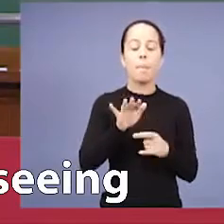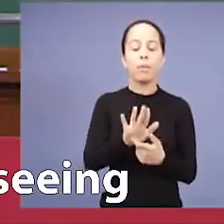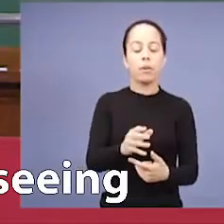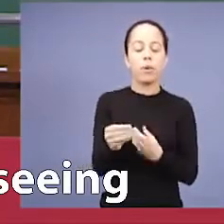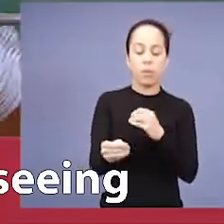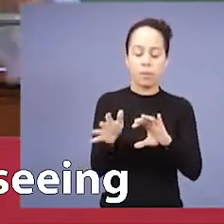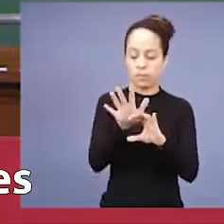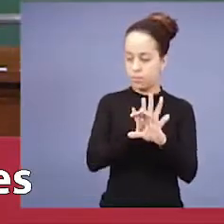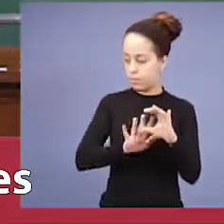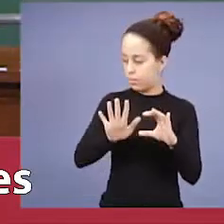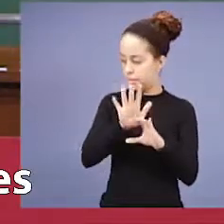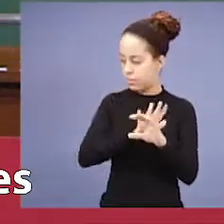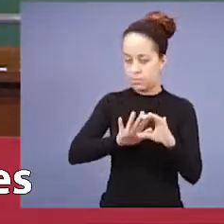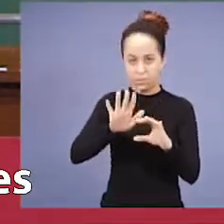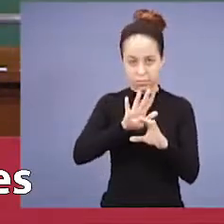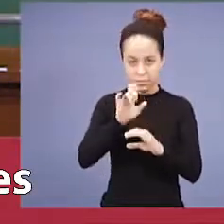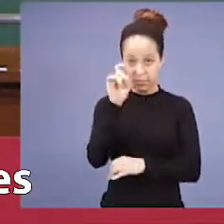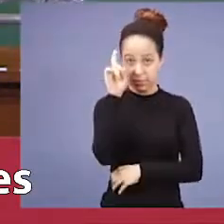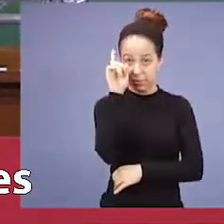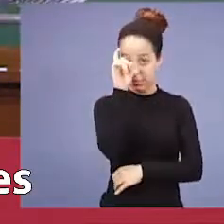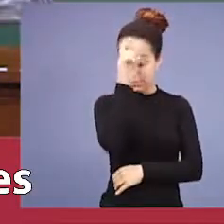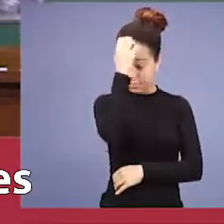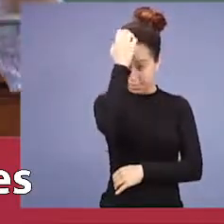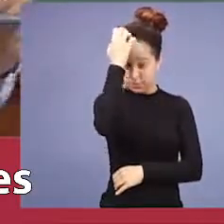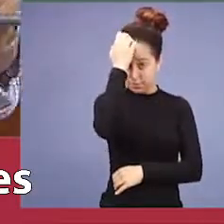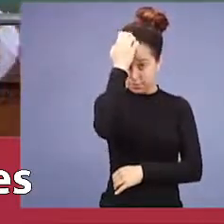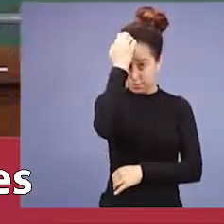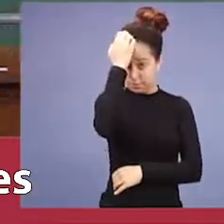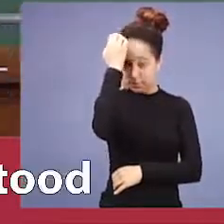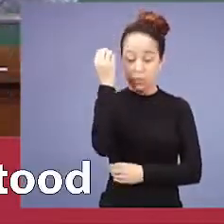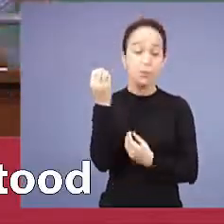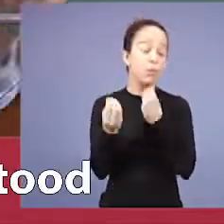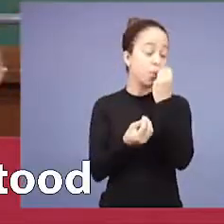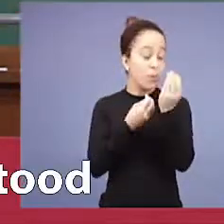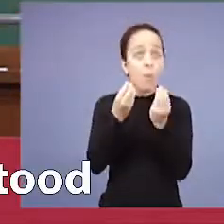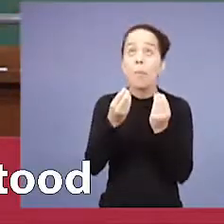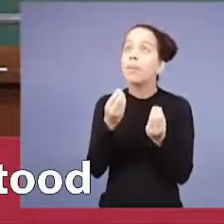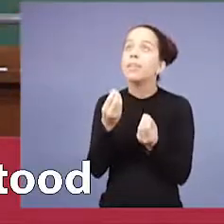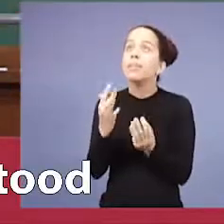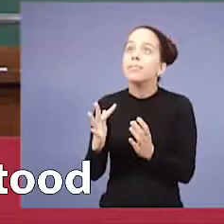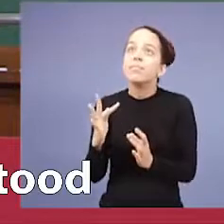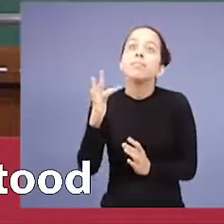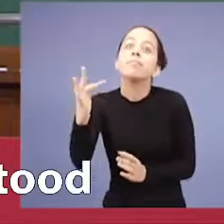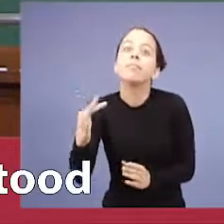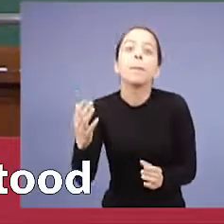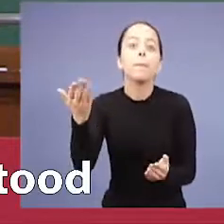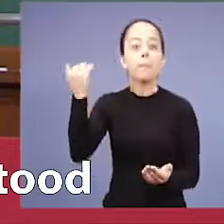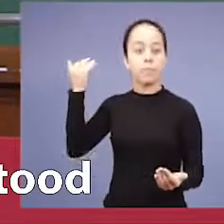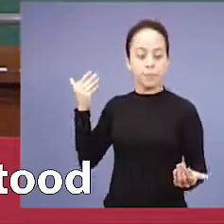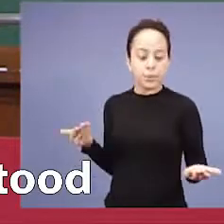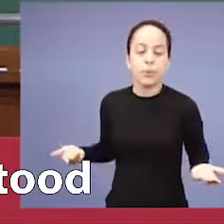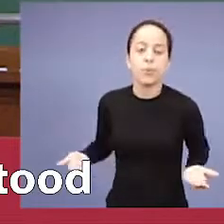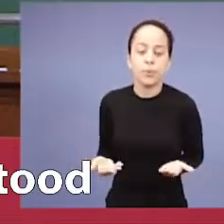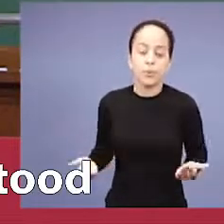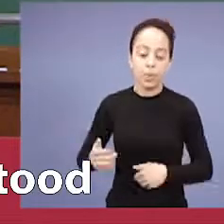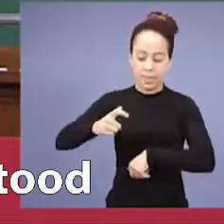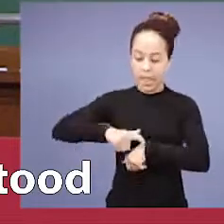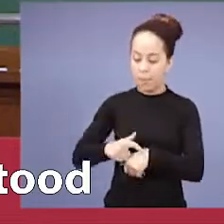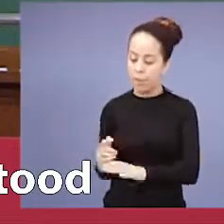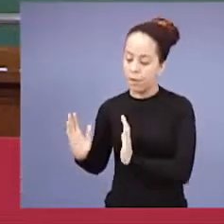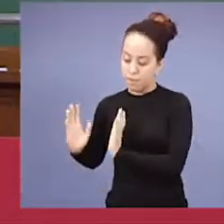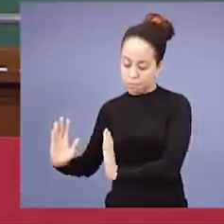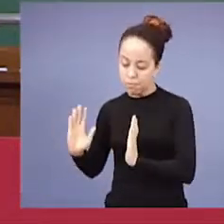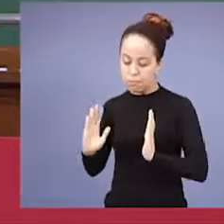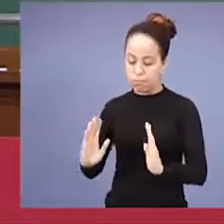sinais são medicinais em todos os lugares em todas as épocas nossas vidas isso tem que ser